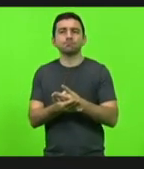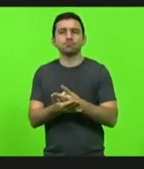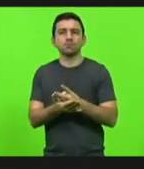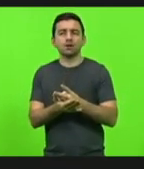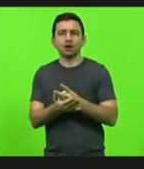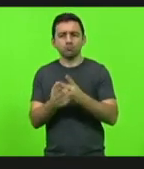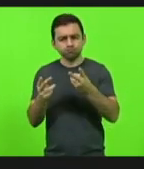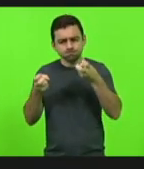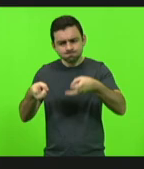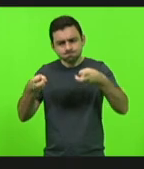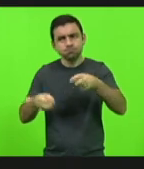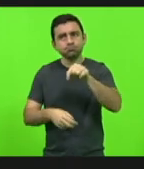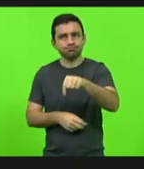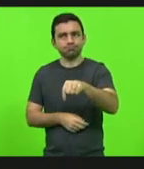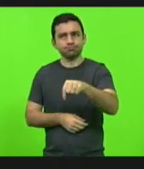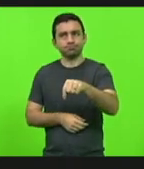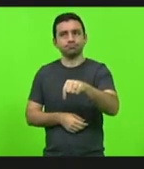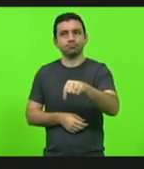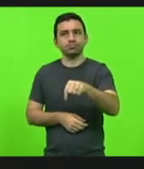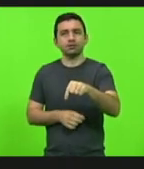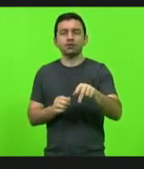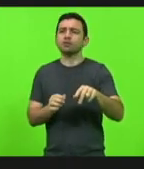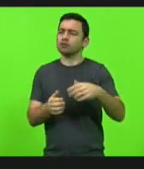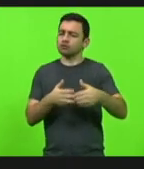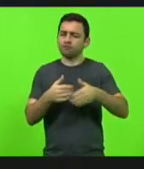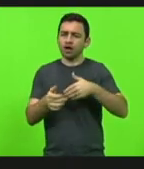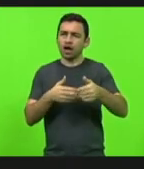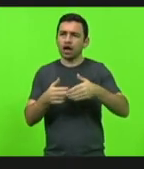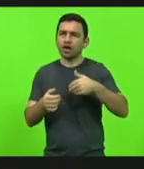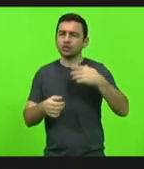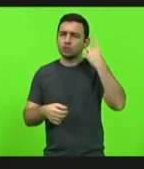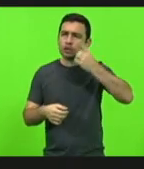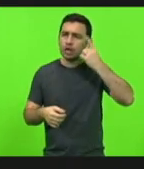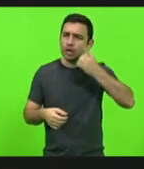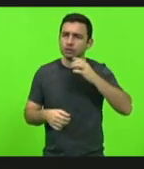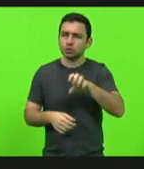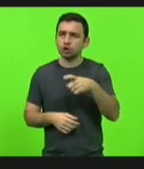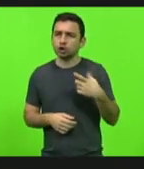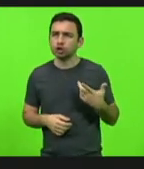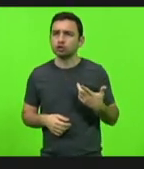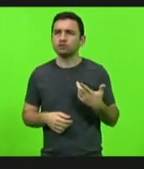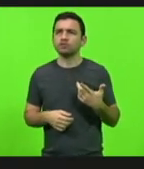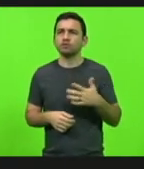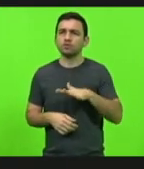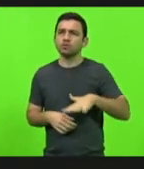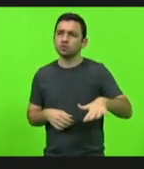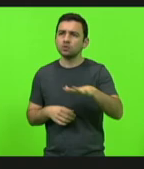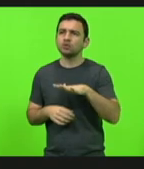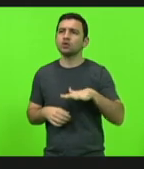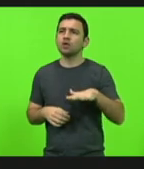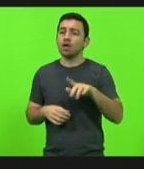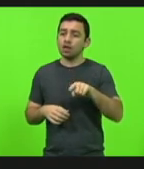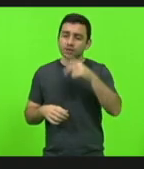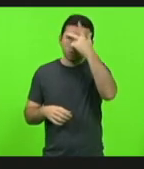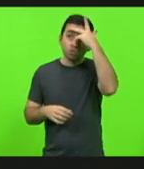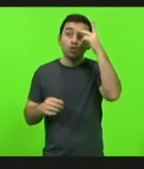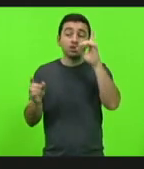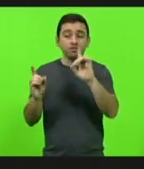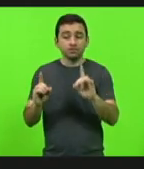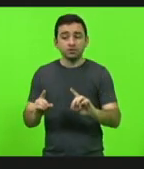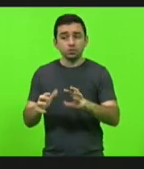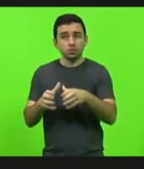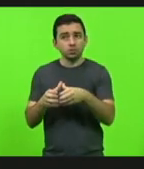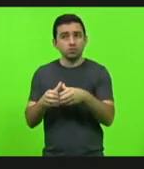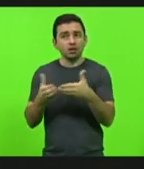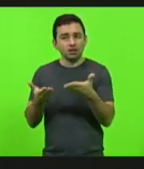explorado tanto pelos legisladores tanto pelo executivo né e um órgão de pessoas com deficiência